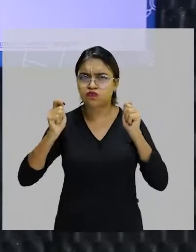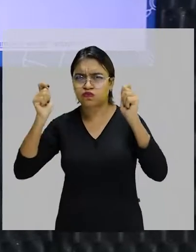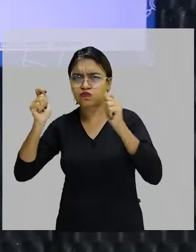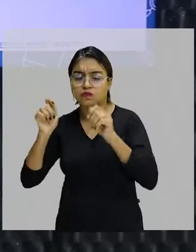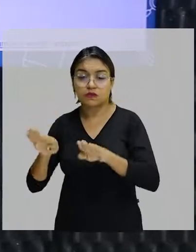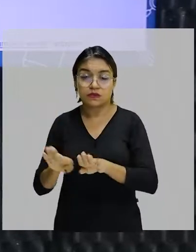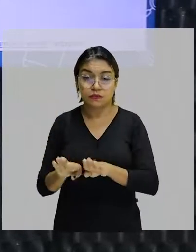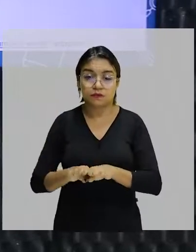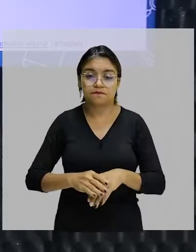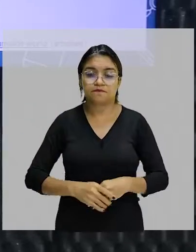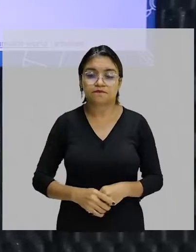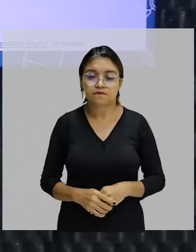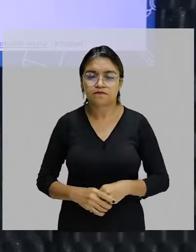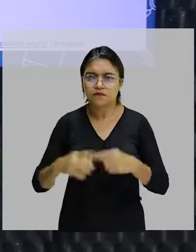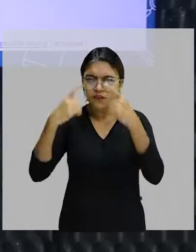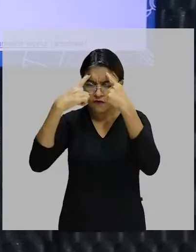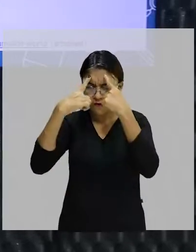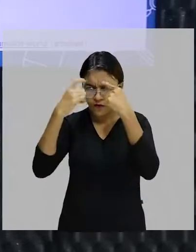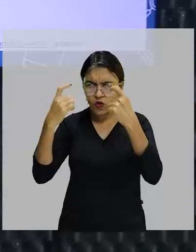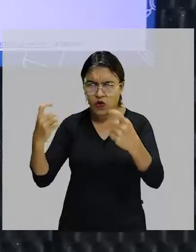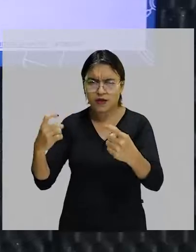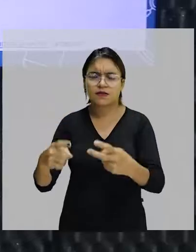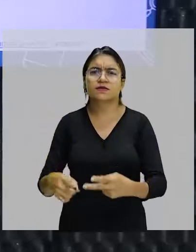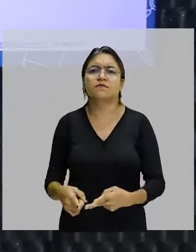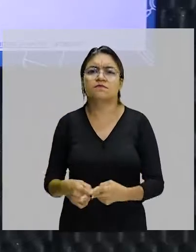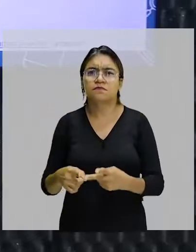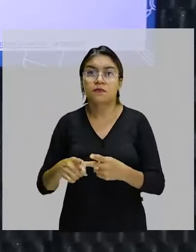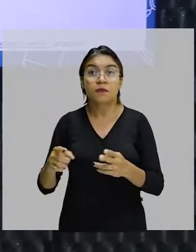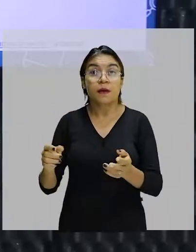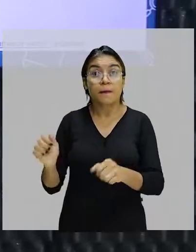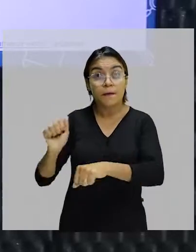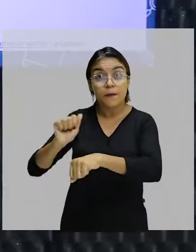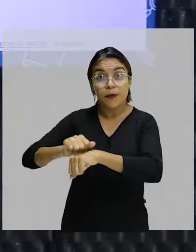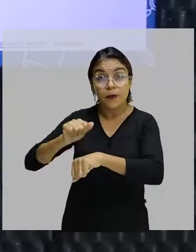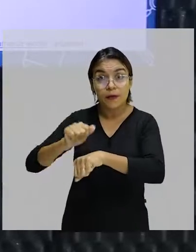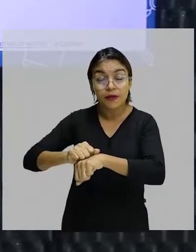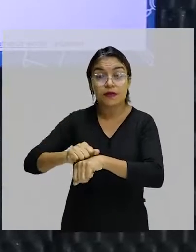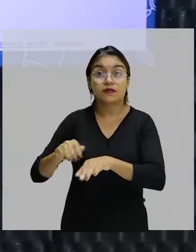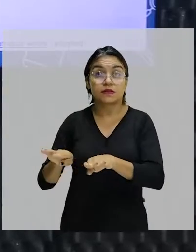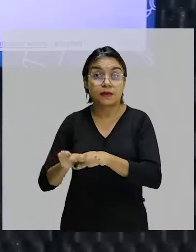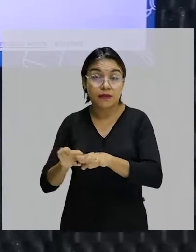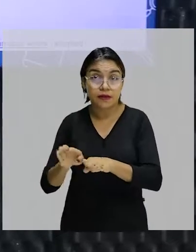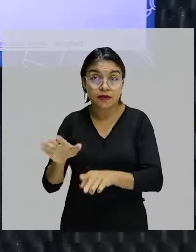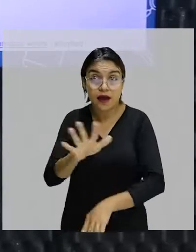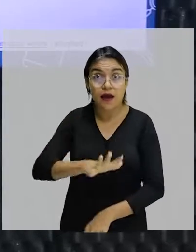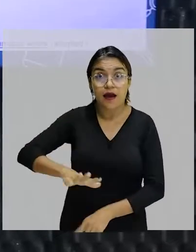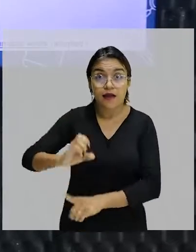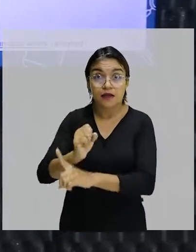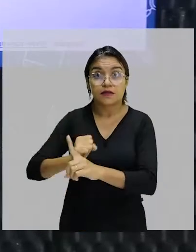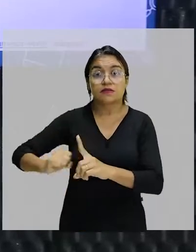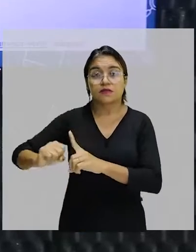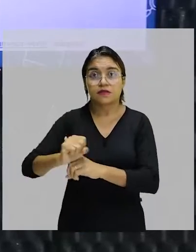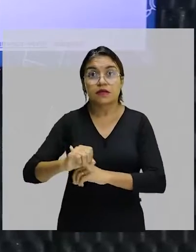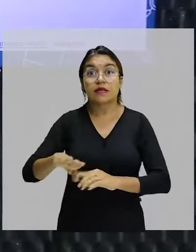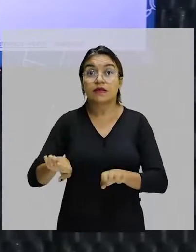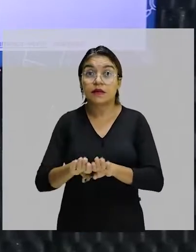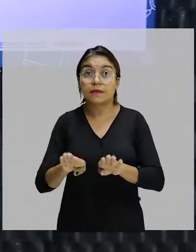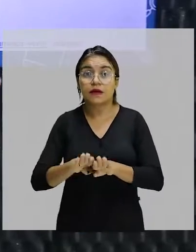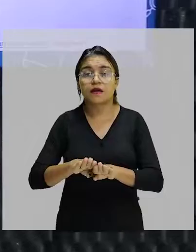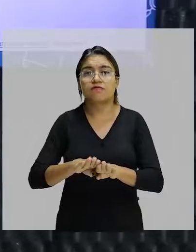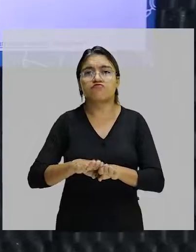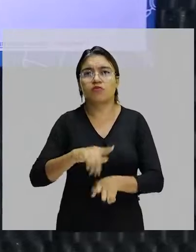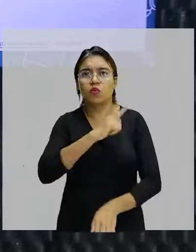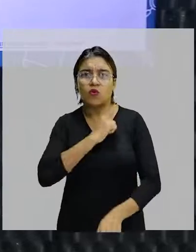de reggae, violência, pobreza, que são questões sociais, e a opressão